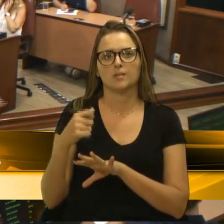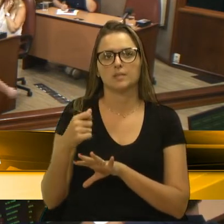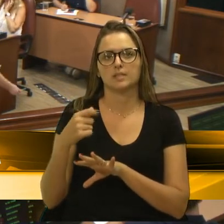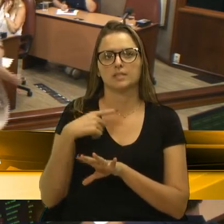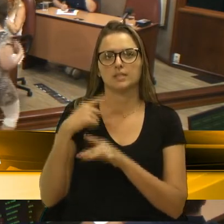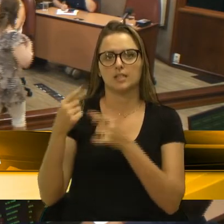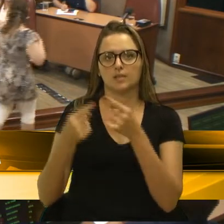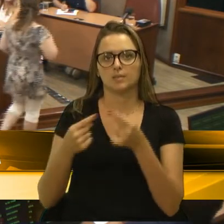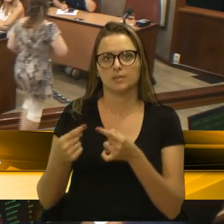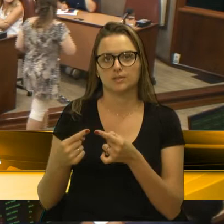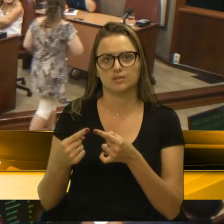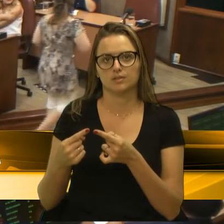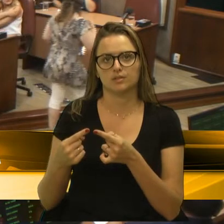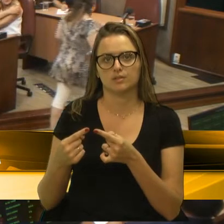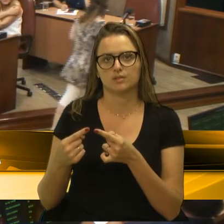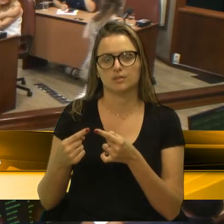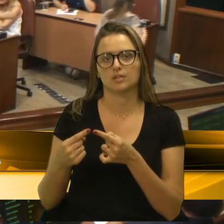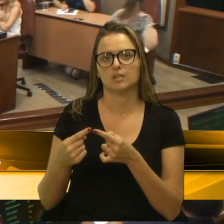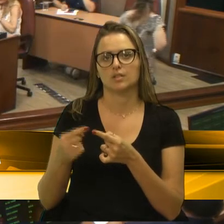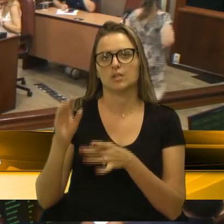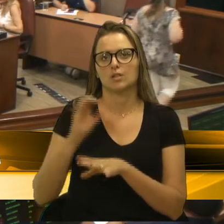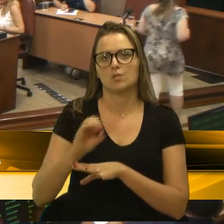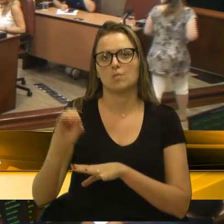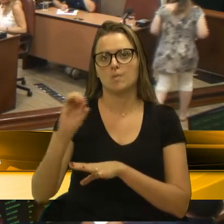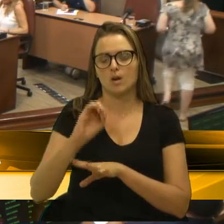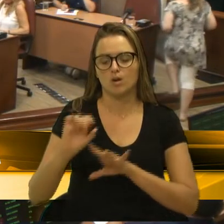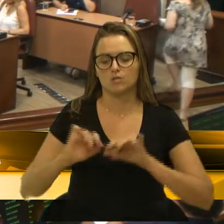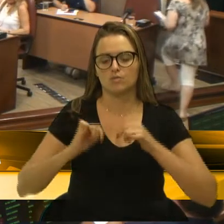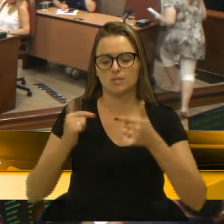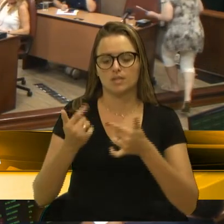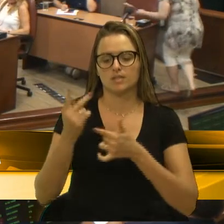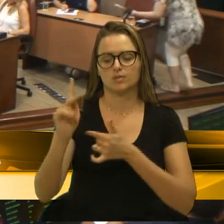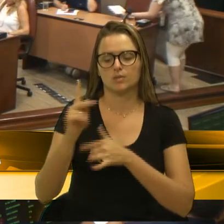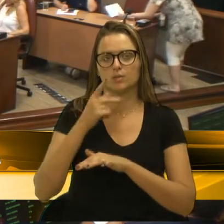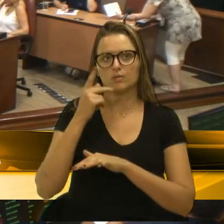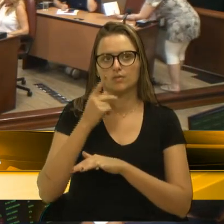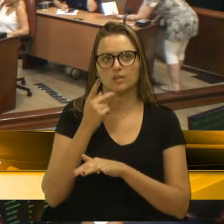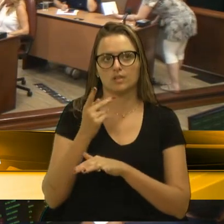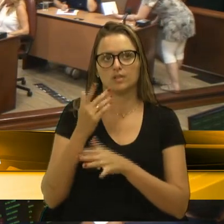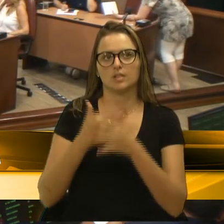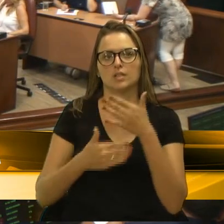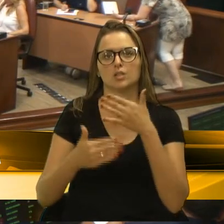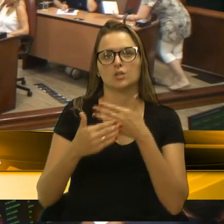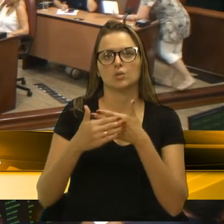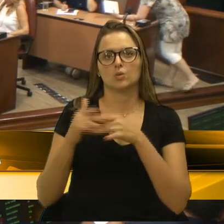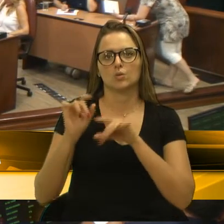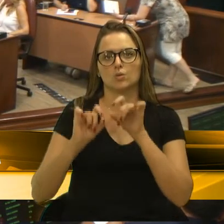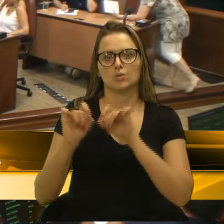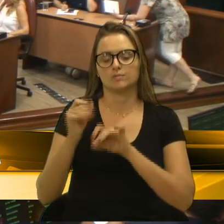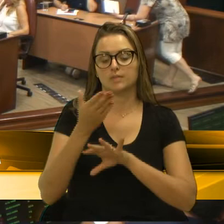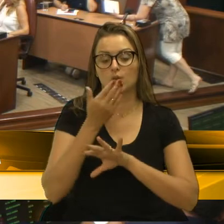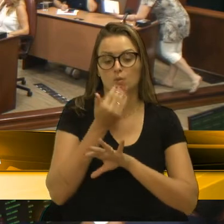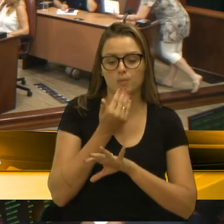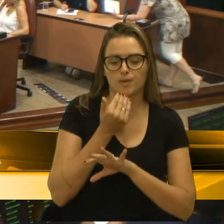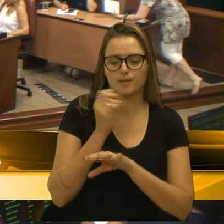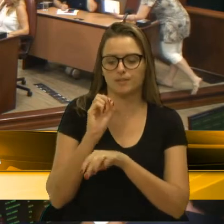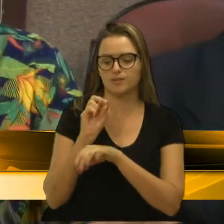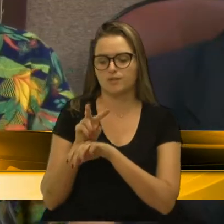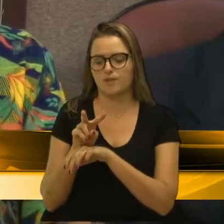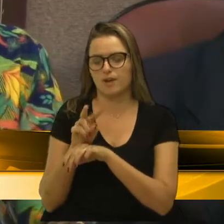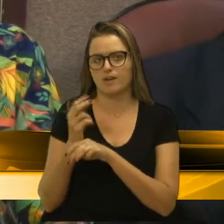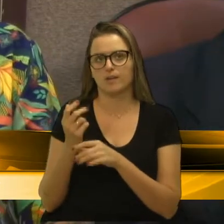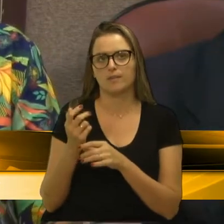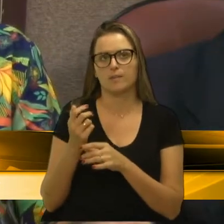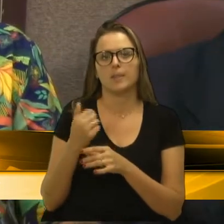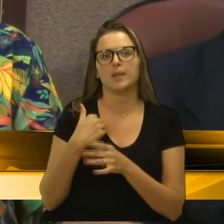Então, bela ação de Vossa Excelência e essas questões da merenda, as questões de vagas. E eu